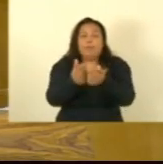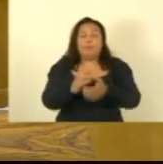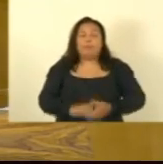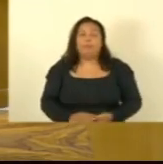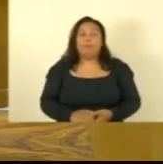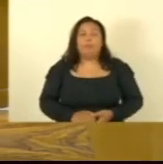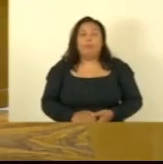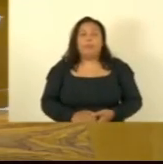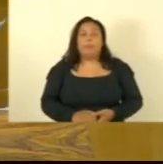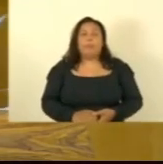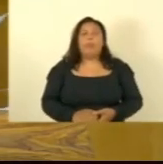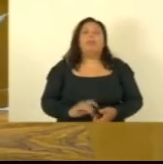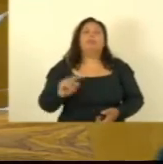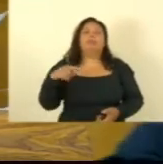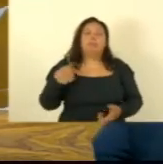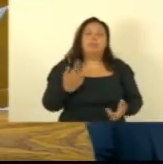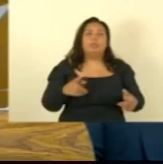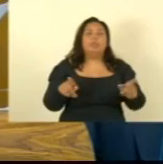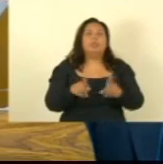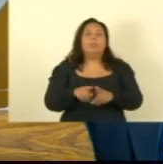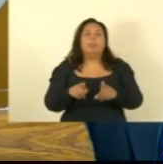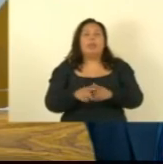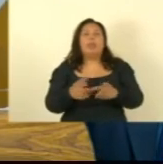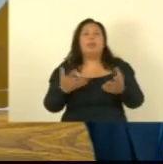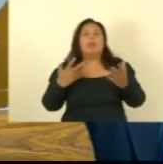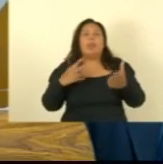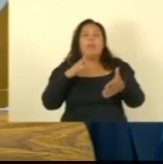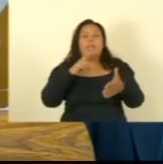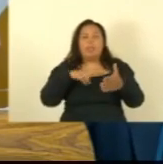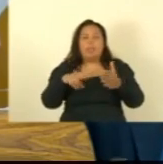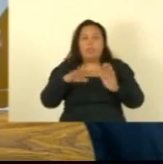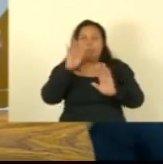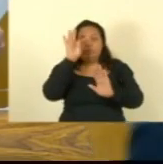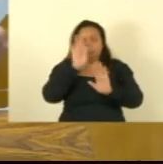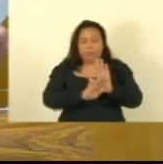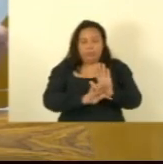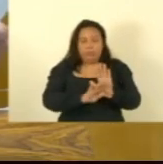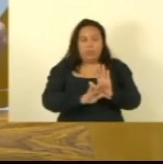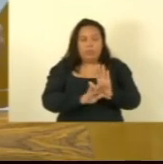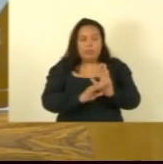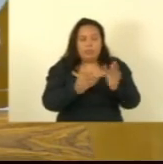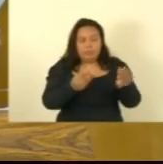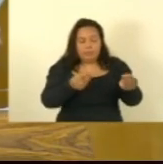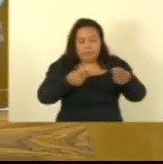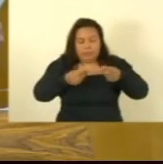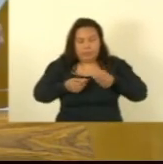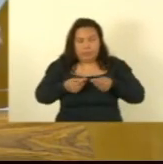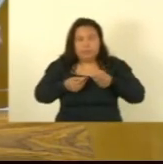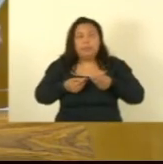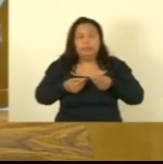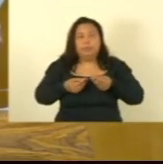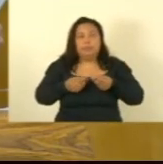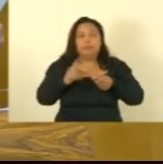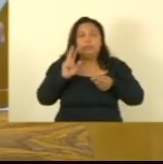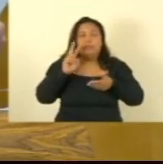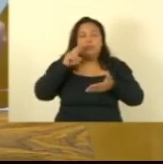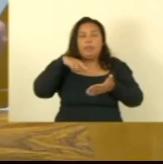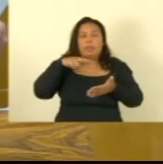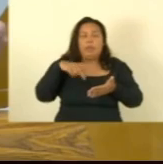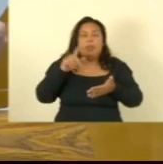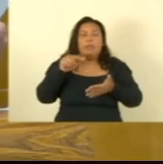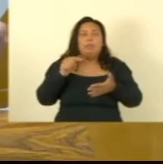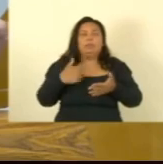Segundo, nós gostaríamos de ler um texto que chegou às minhas mãos. Ele foi